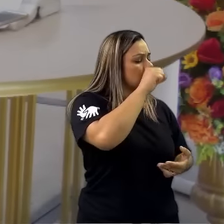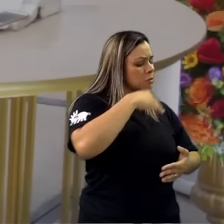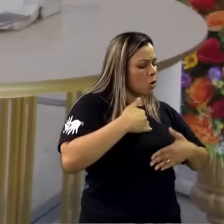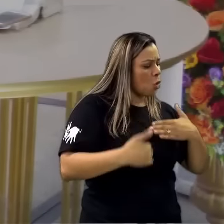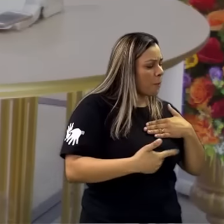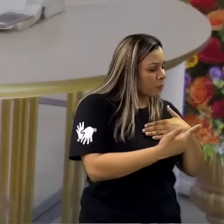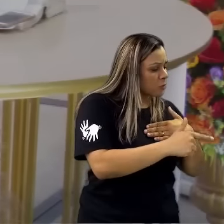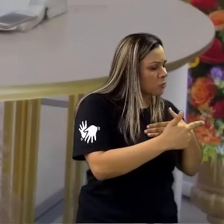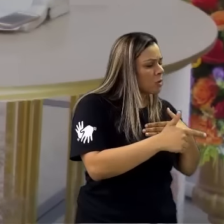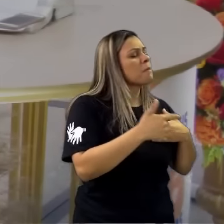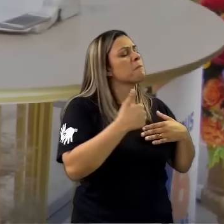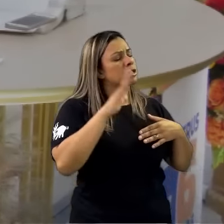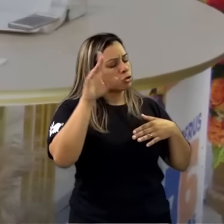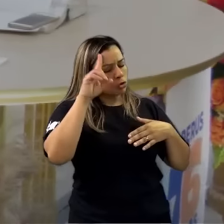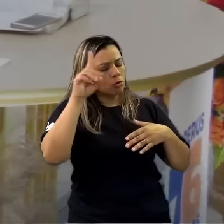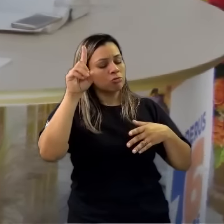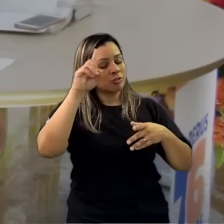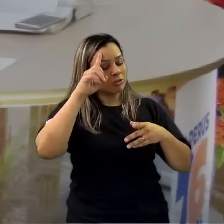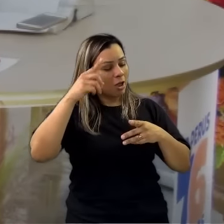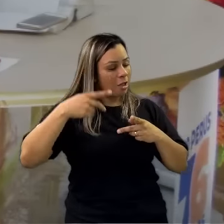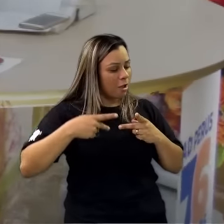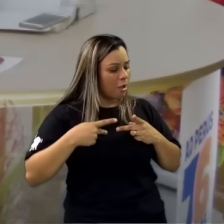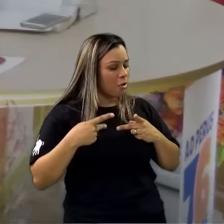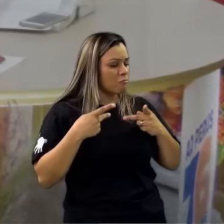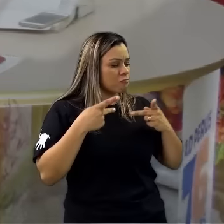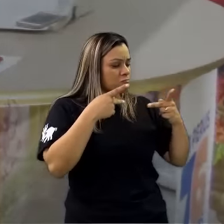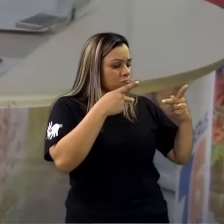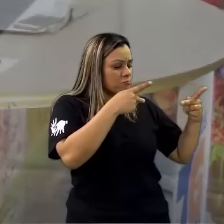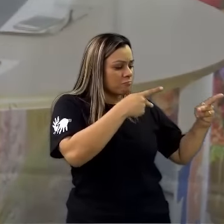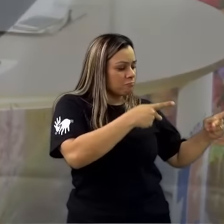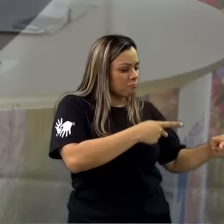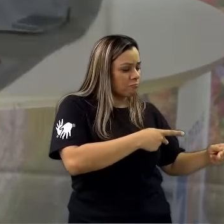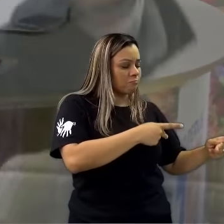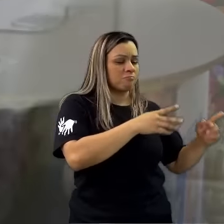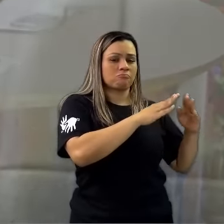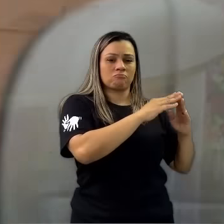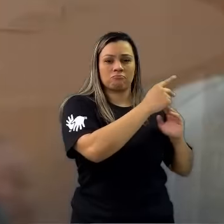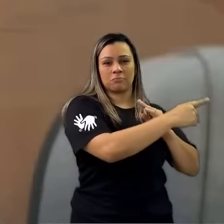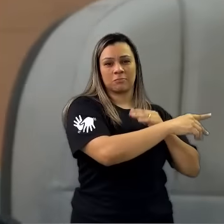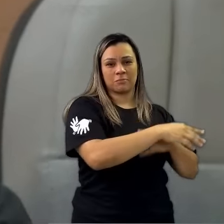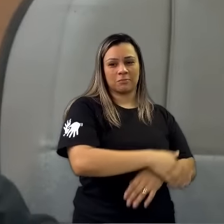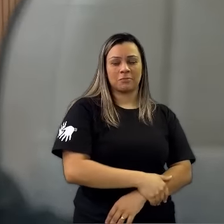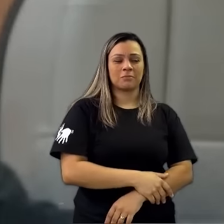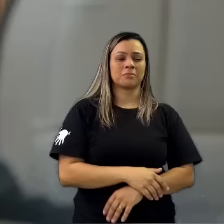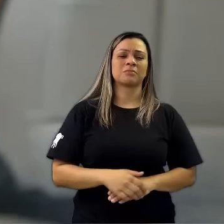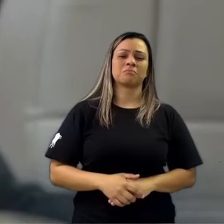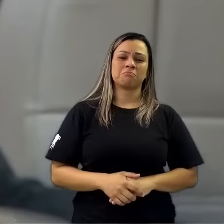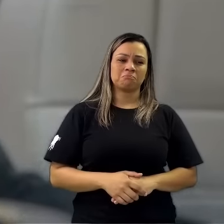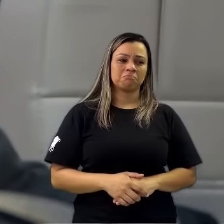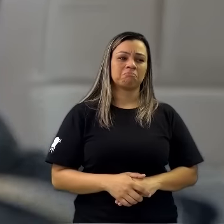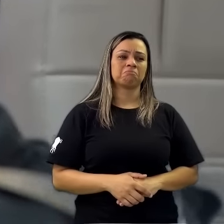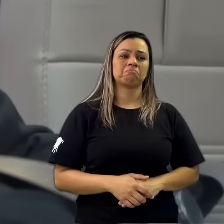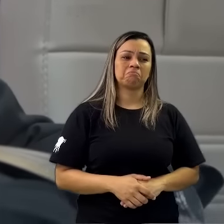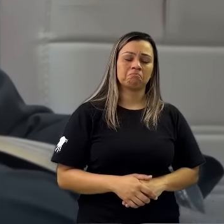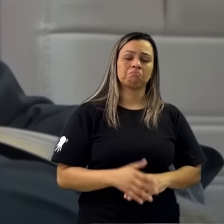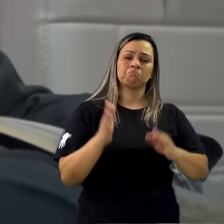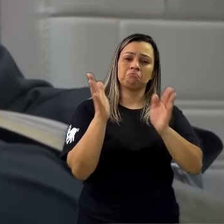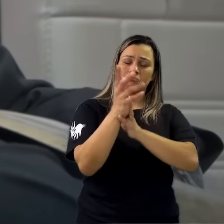tem mais porque eu te visito todos os dias na tua quem tem glória da Glória quem tem aleluia